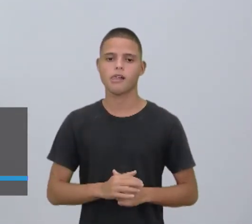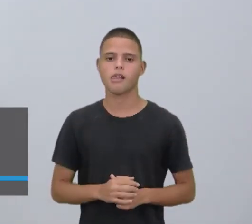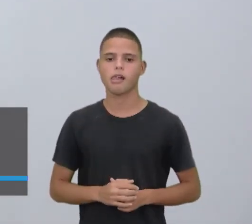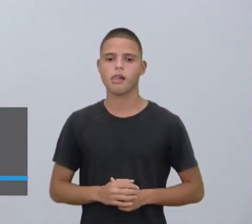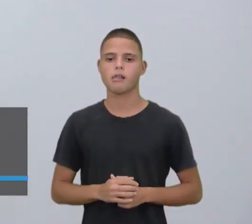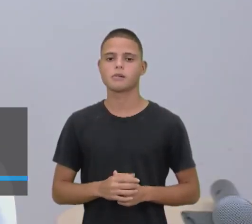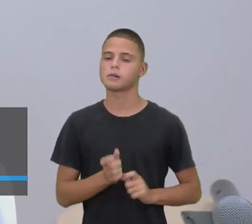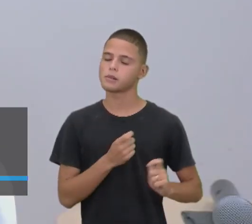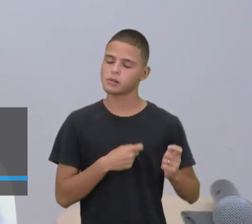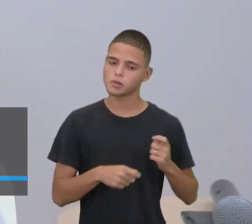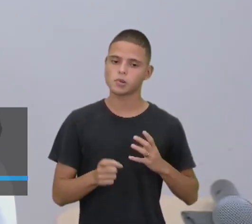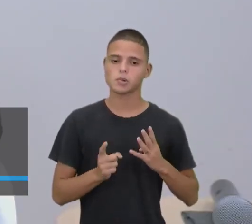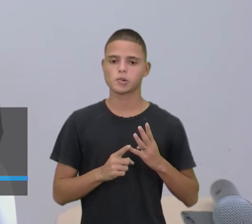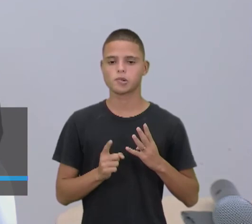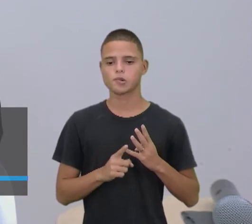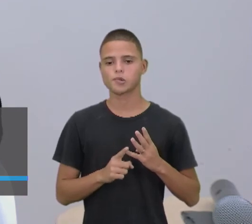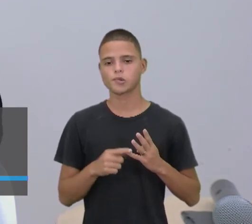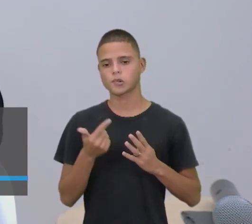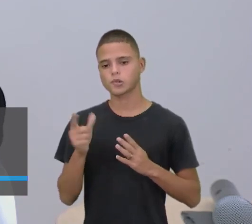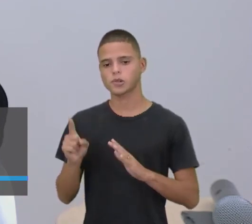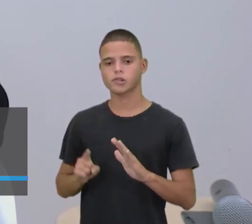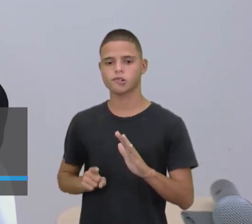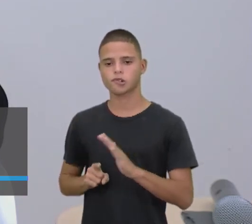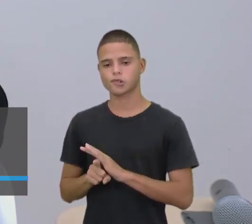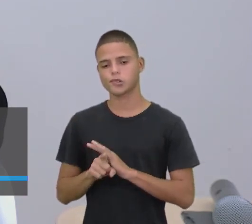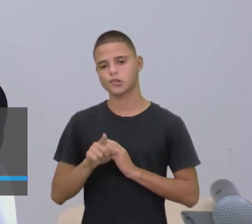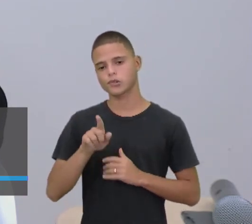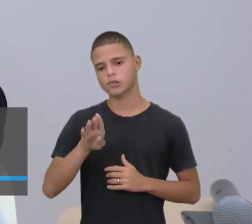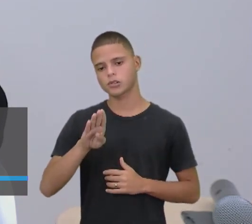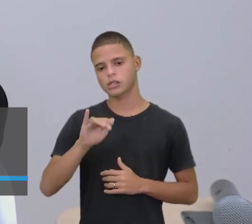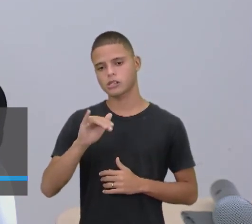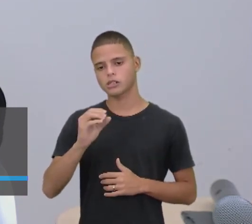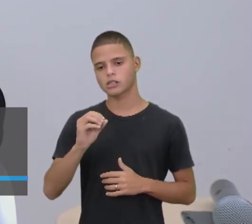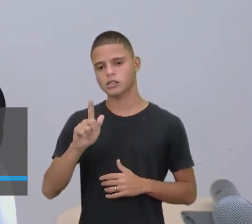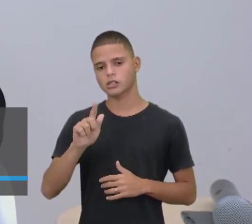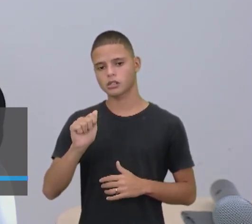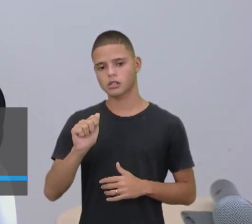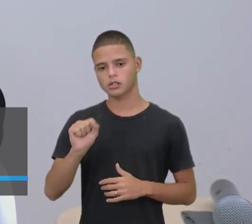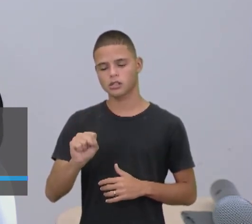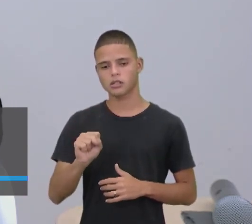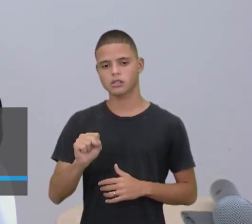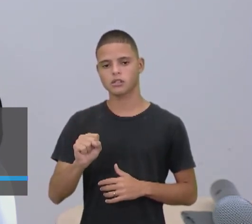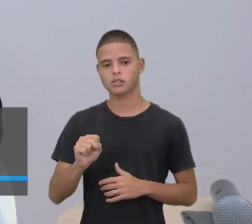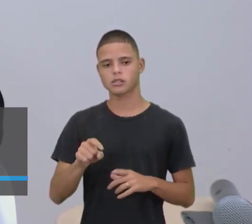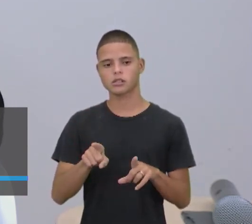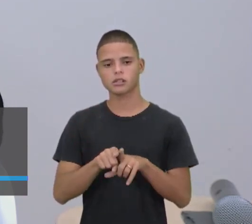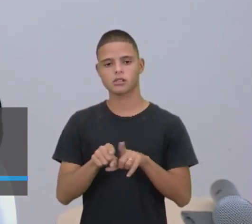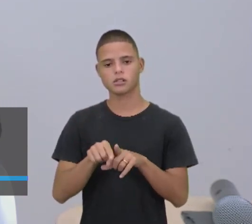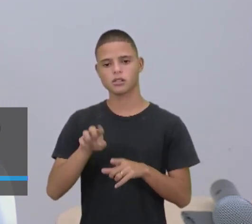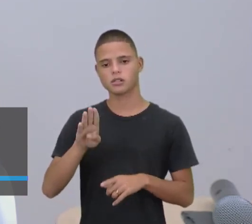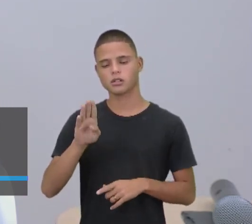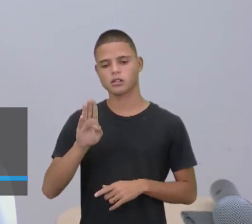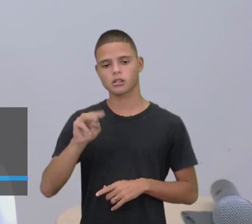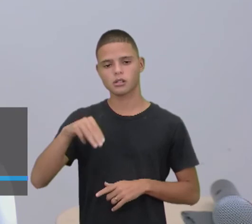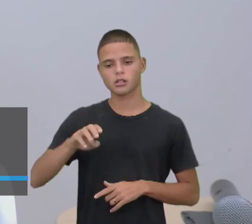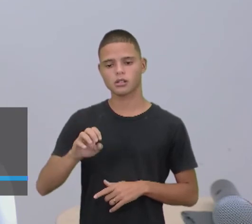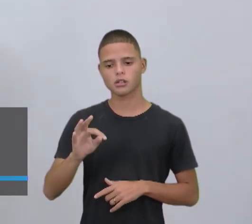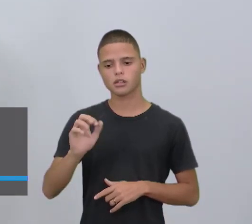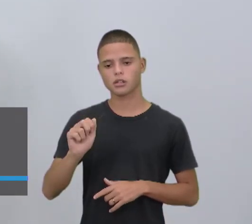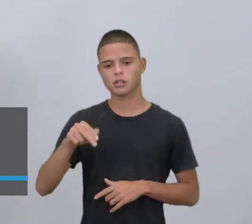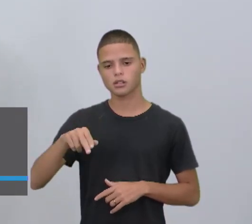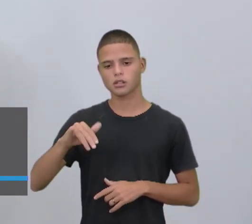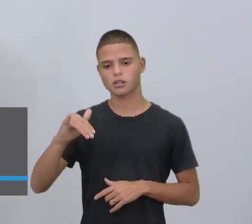econômica. Isso, só mais uma coisa. Então, o biogás, ele também é o metano, né? É conhecido como metano. Que vem